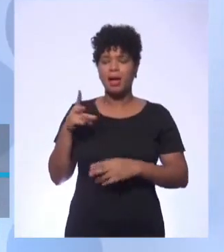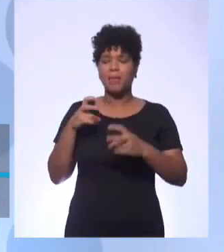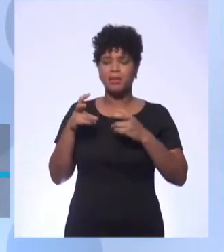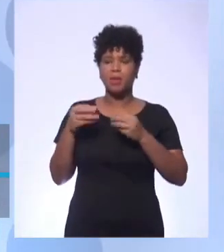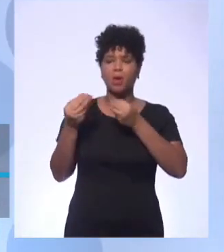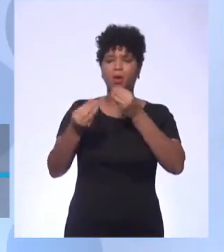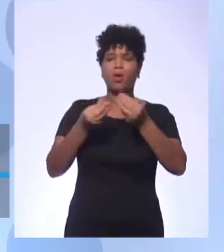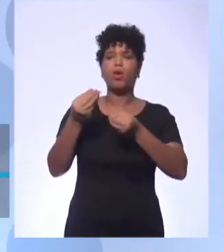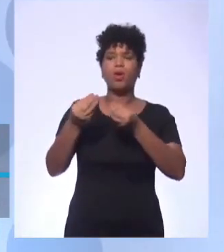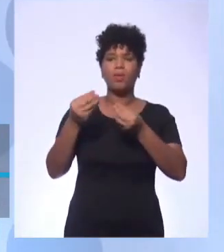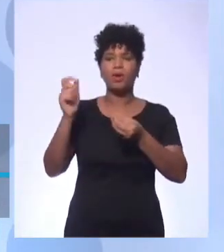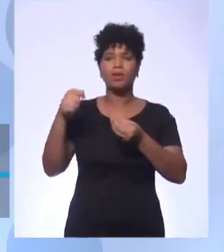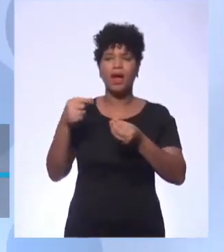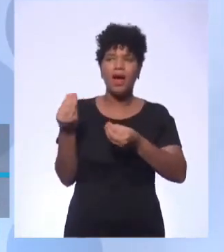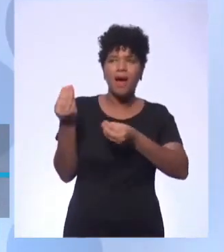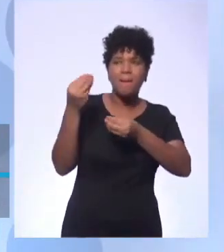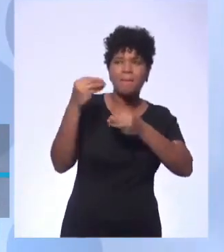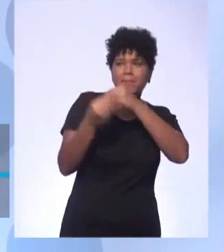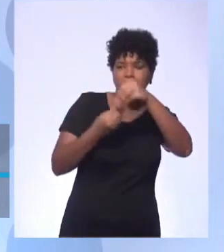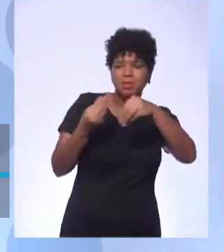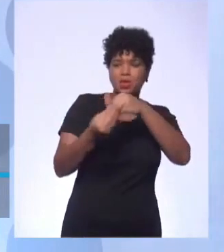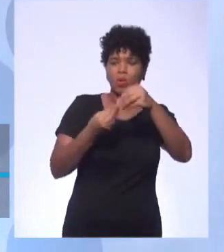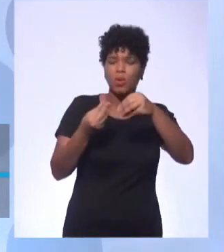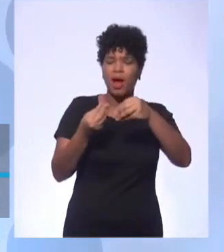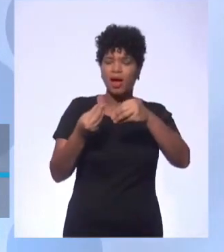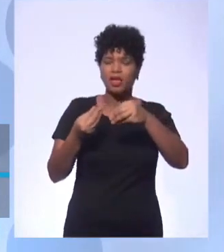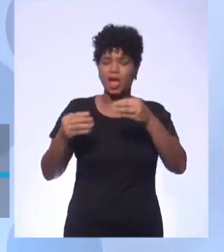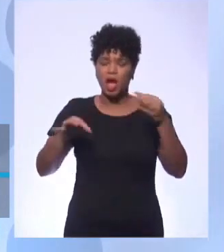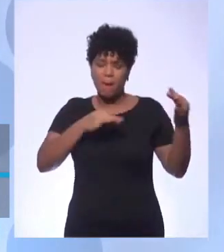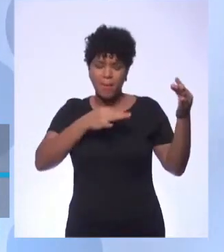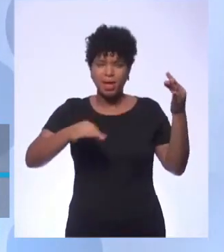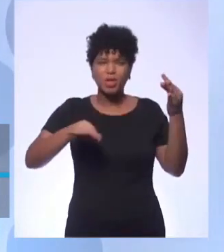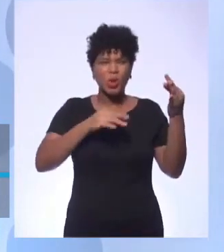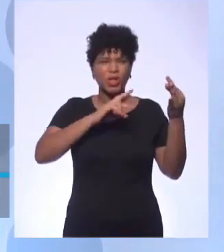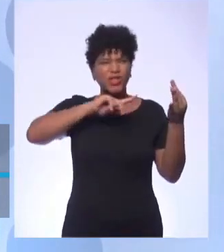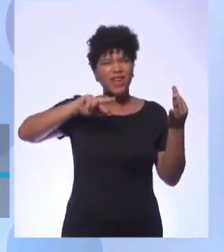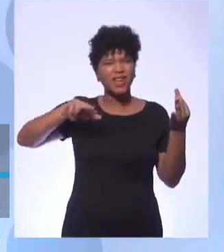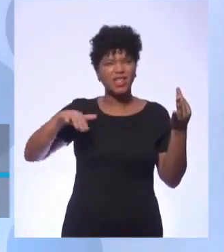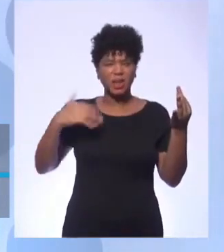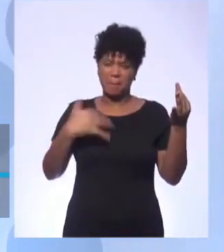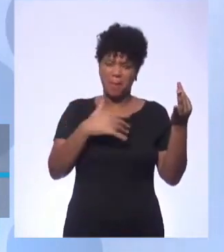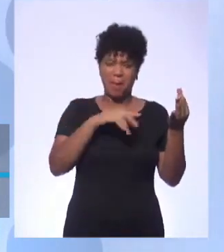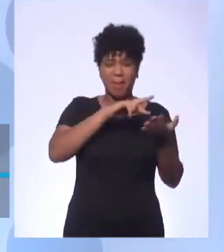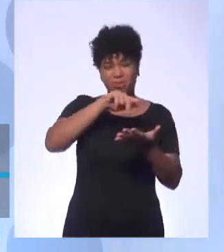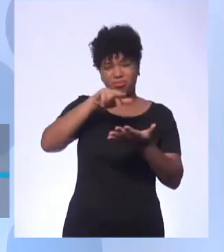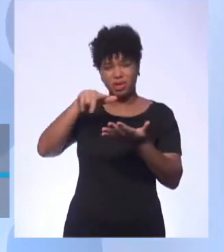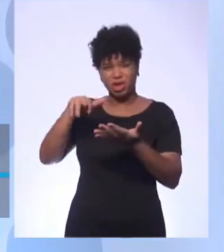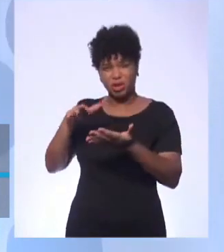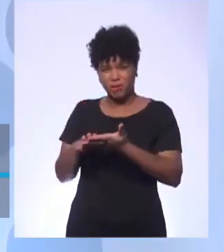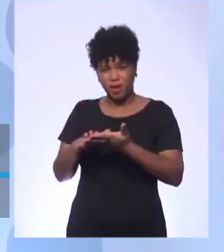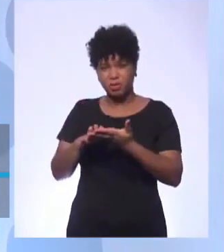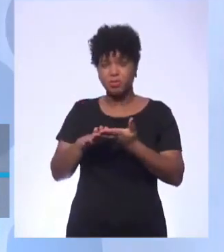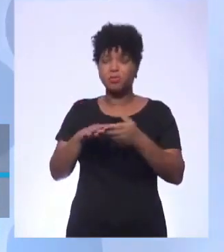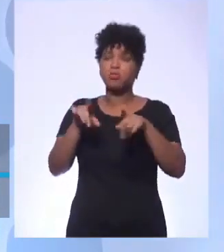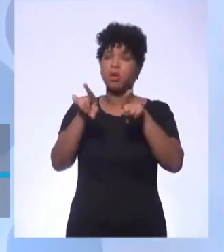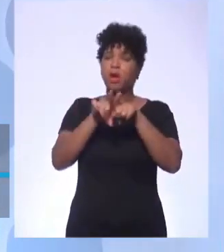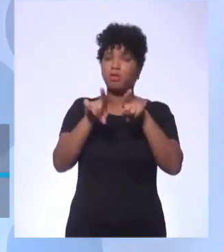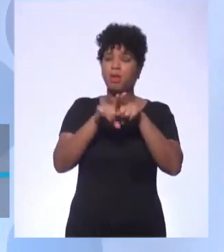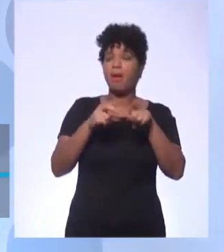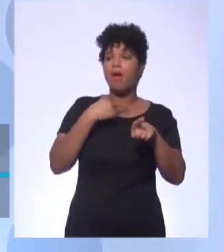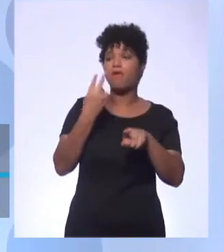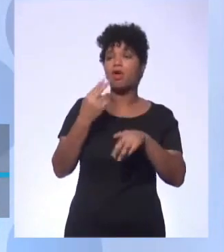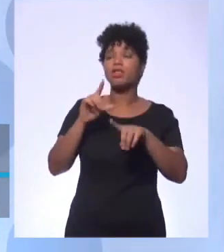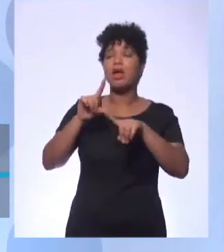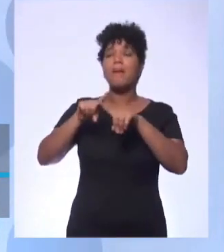onde você vê essa inserção de instrumentos musicais que, na verdade, eram apenas caixas, né, caixas